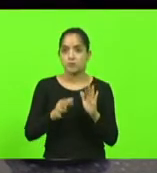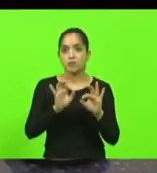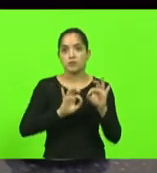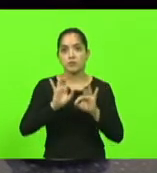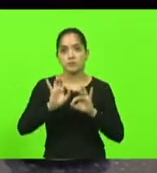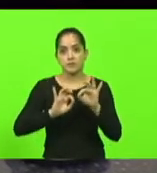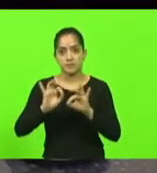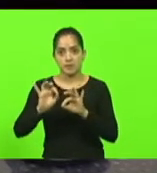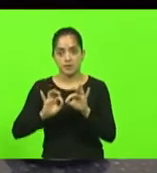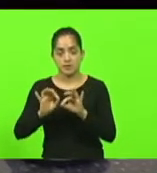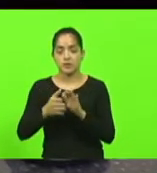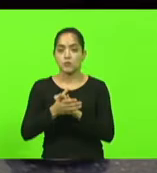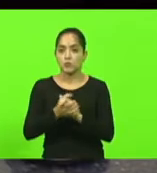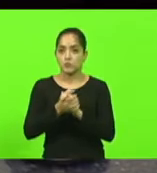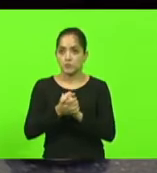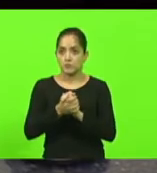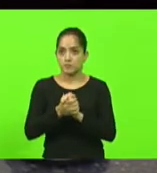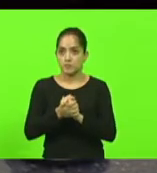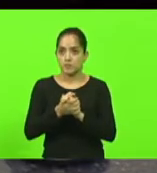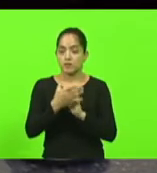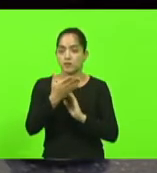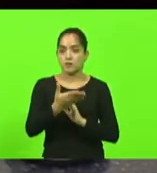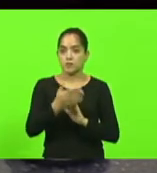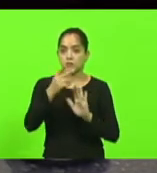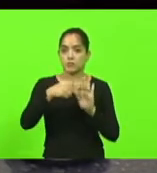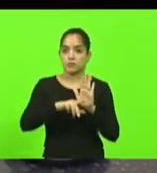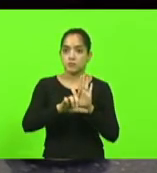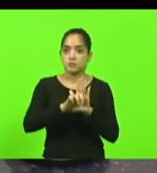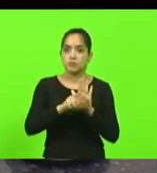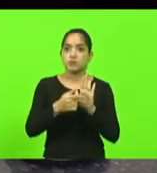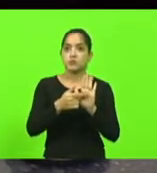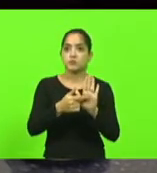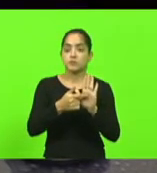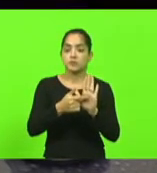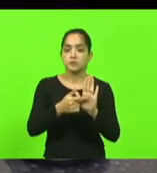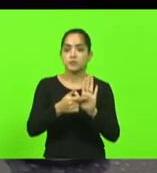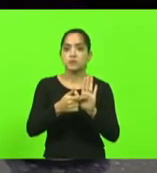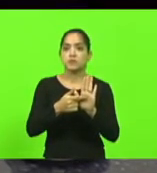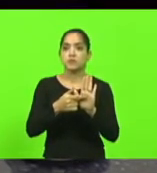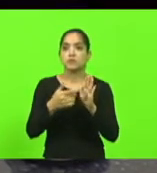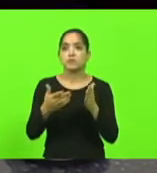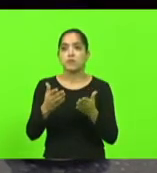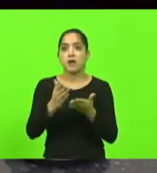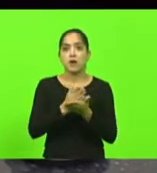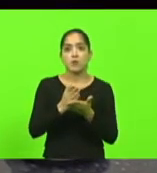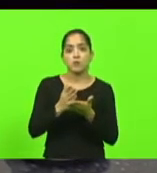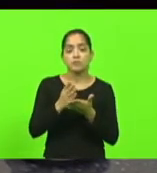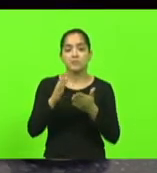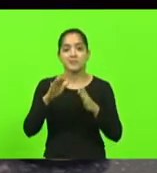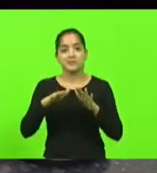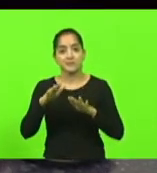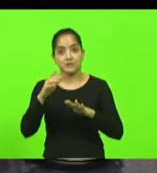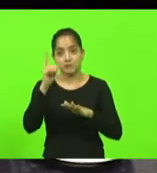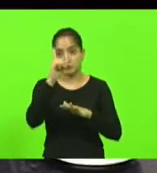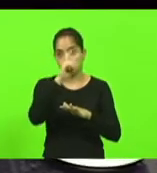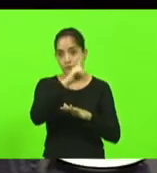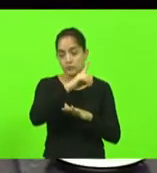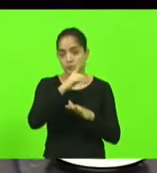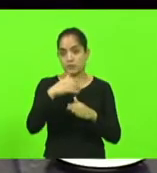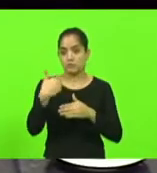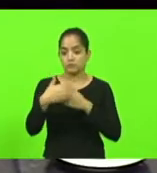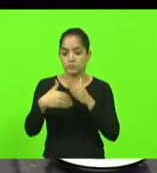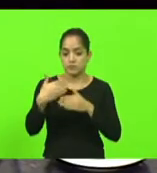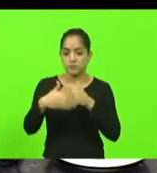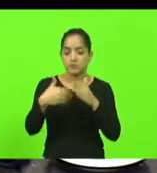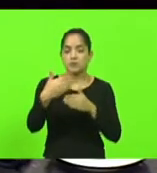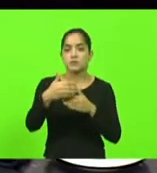e cumprimento pelo projeto que apresentou já há algum tempo, teve alguma dificuldade na tramitação,